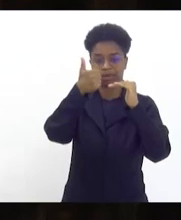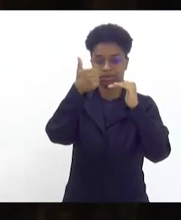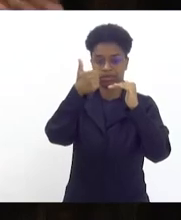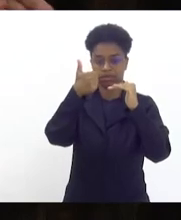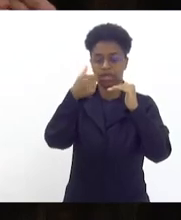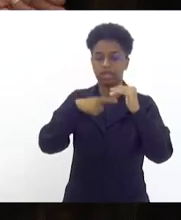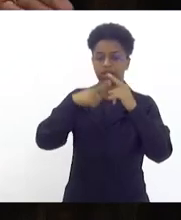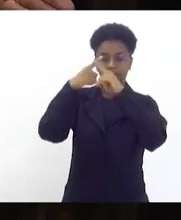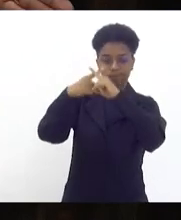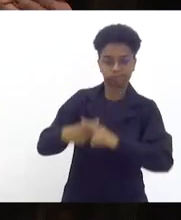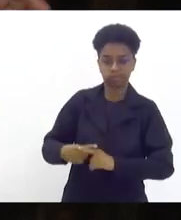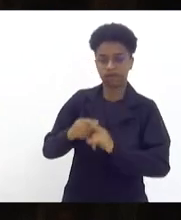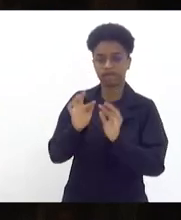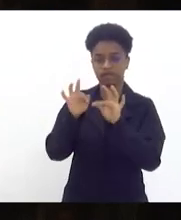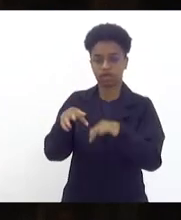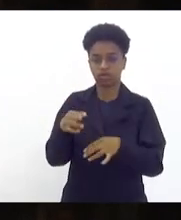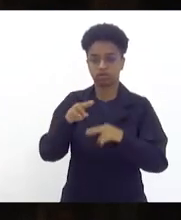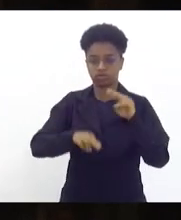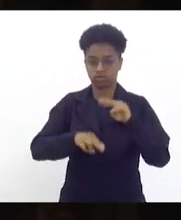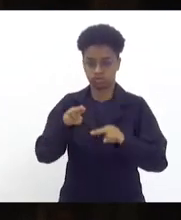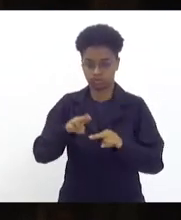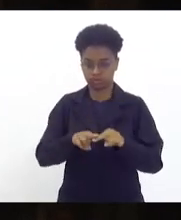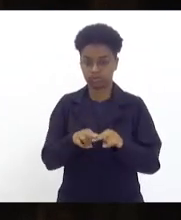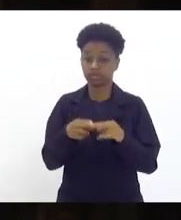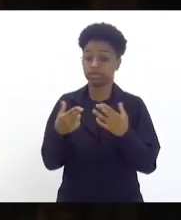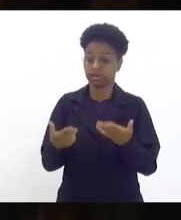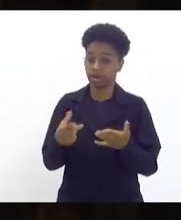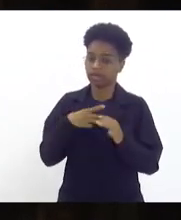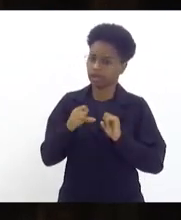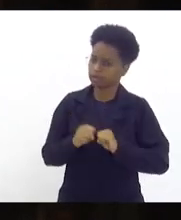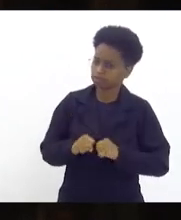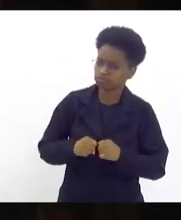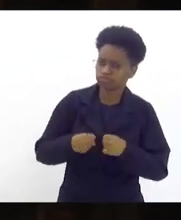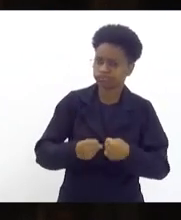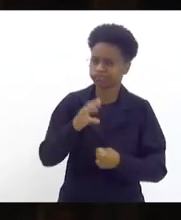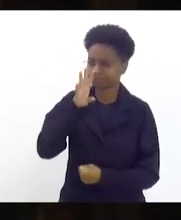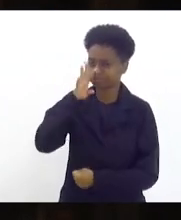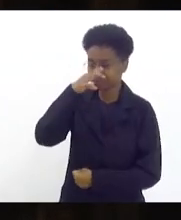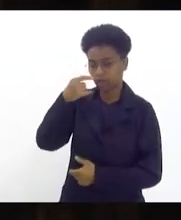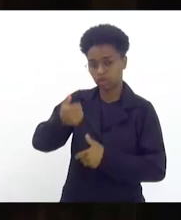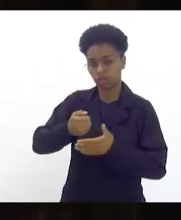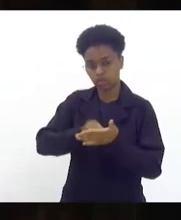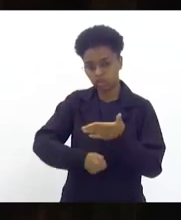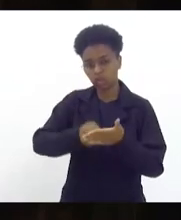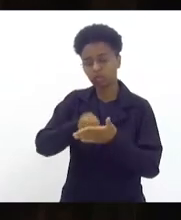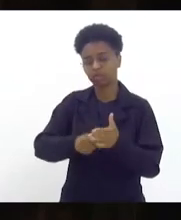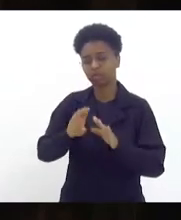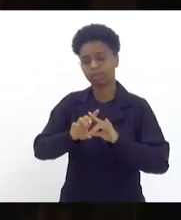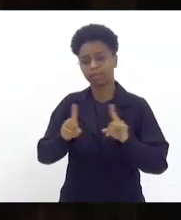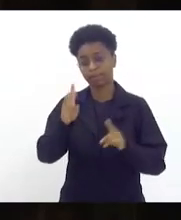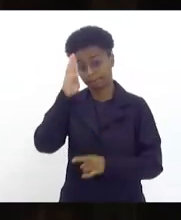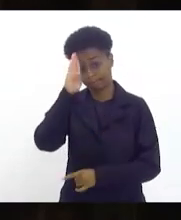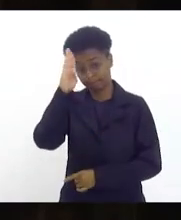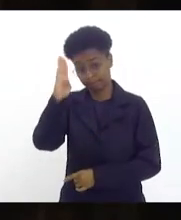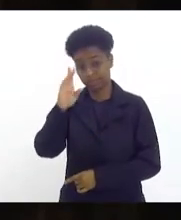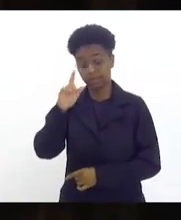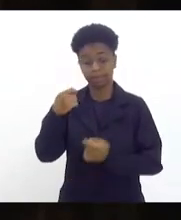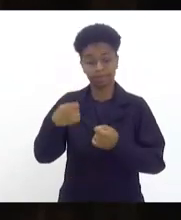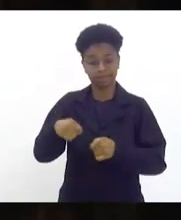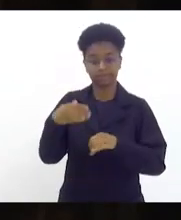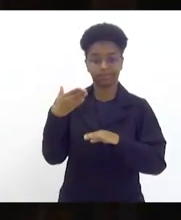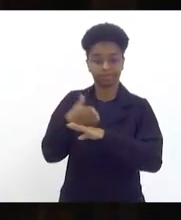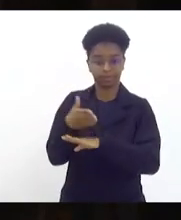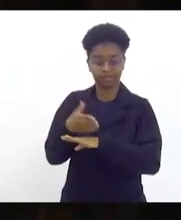em junho com muita finco com muita luta Mas acima de tudo é um trabalho participativo